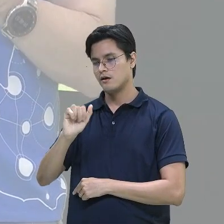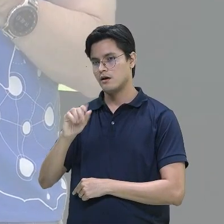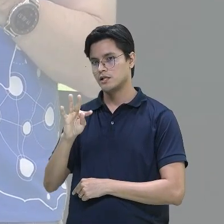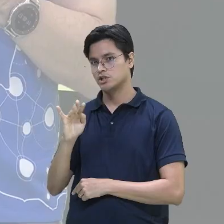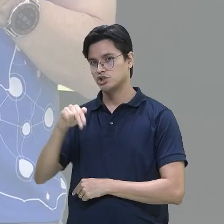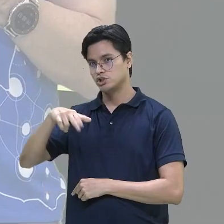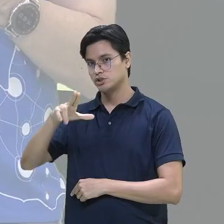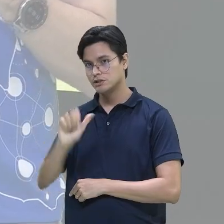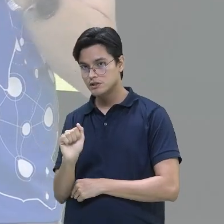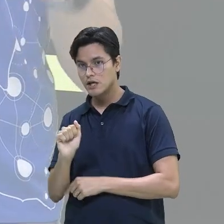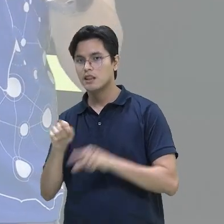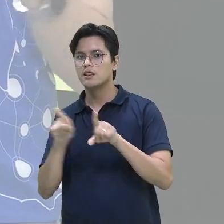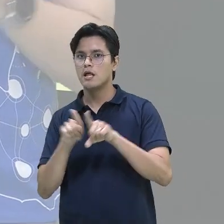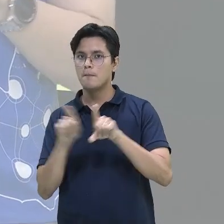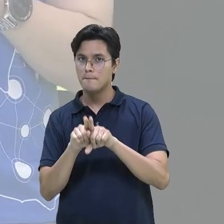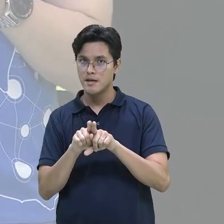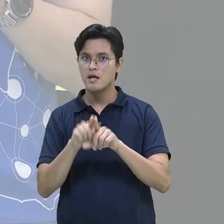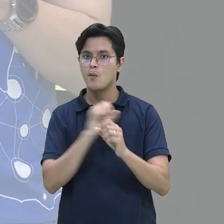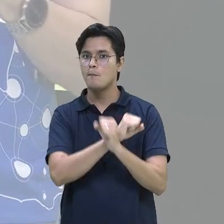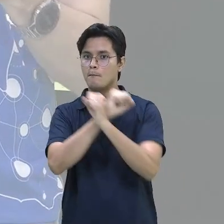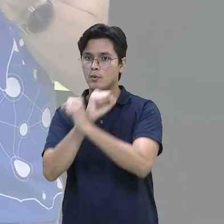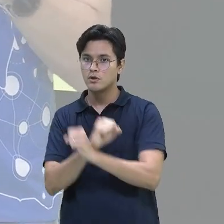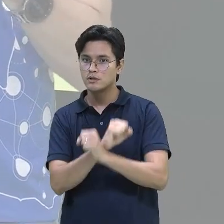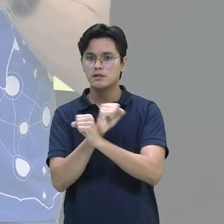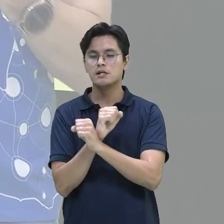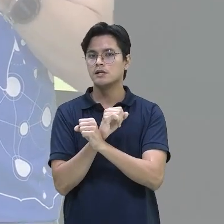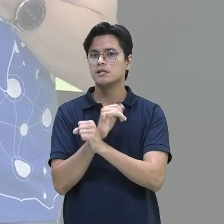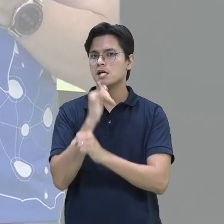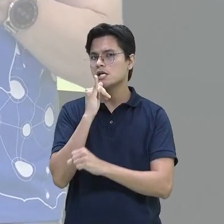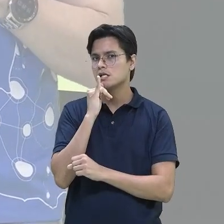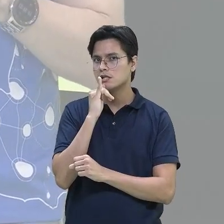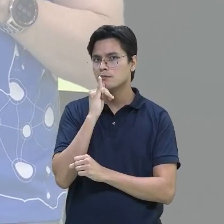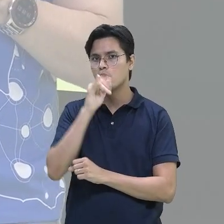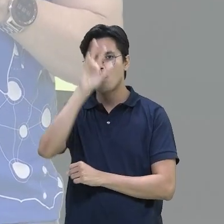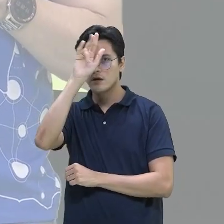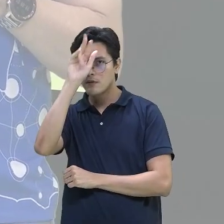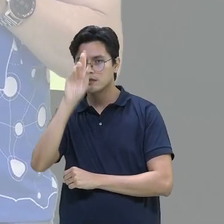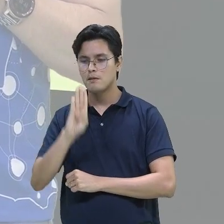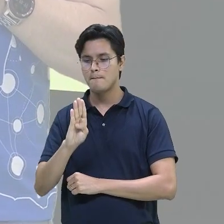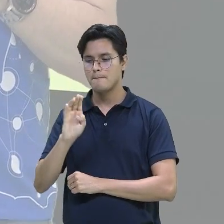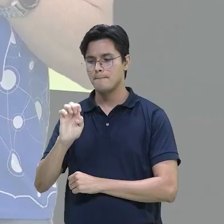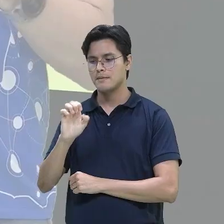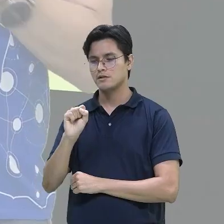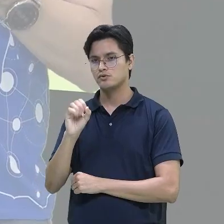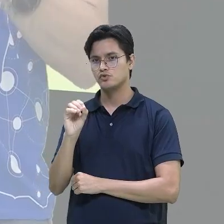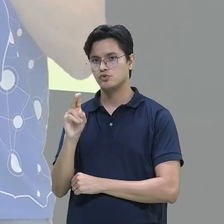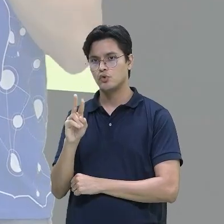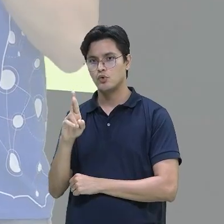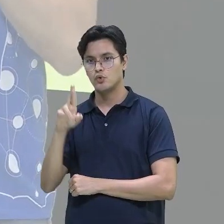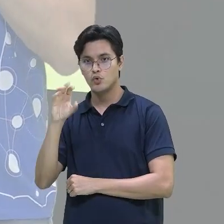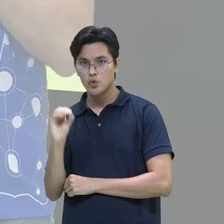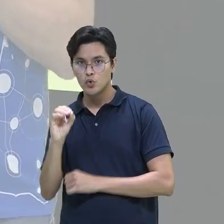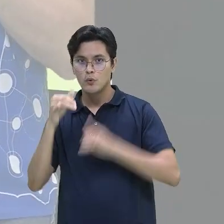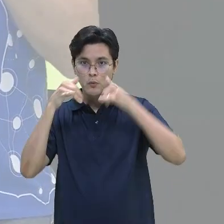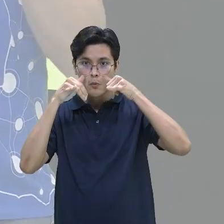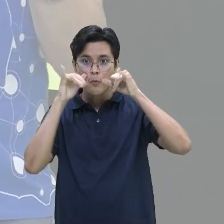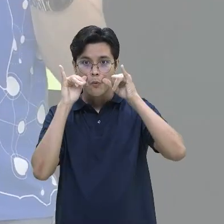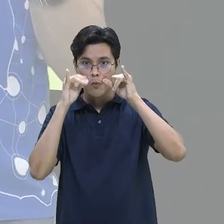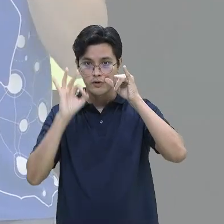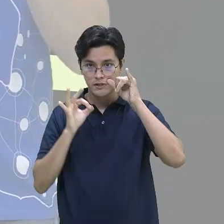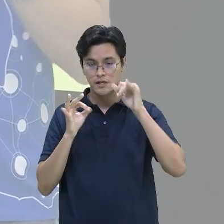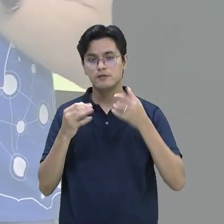de besouros, tá? Que tem aquela parte bem rígida. Claro, nós temos a